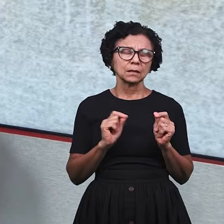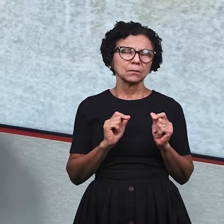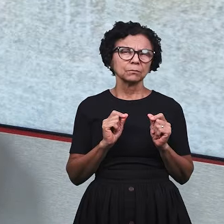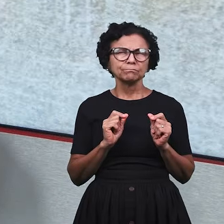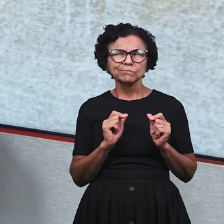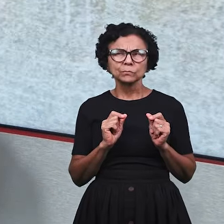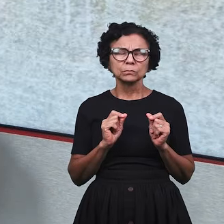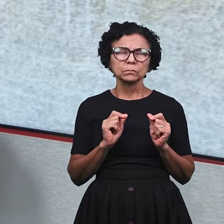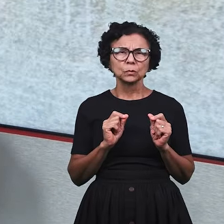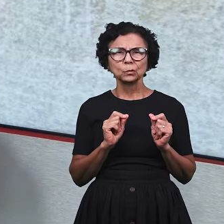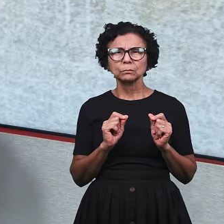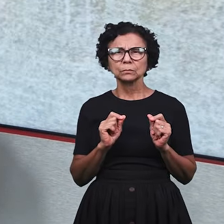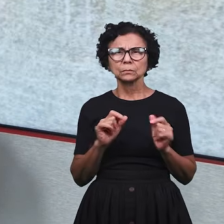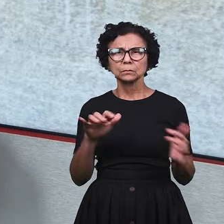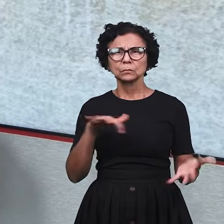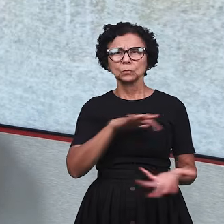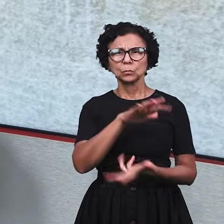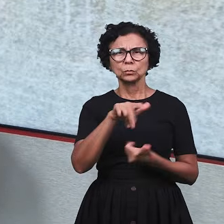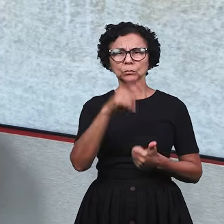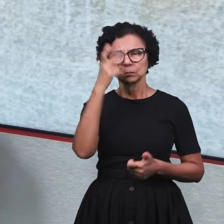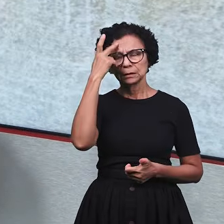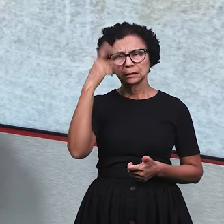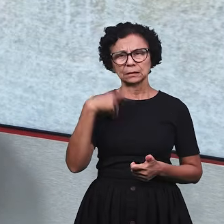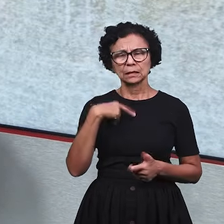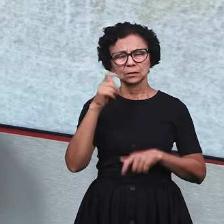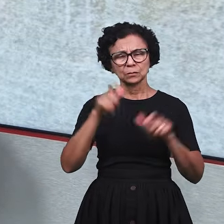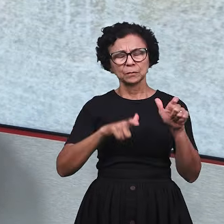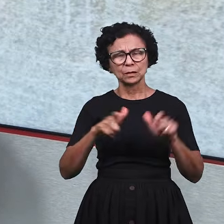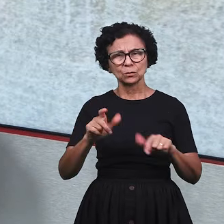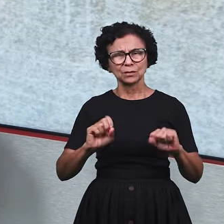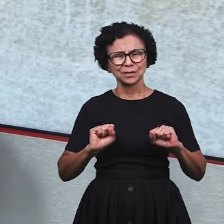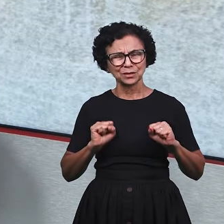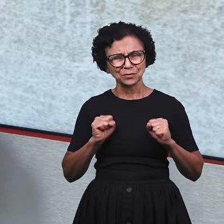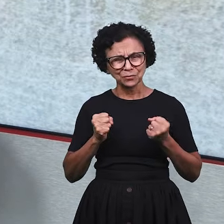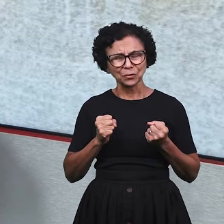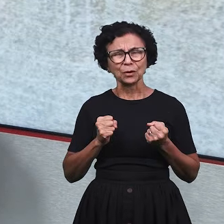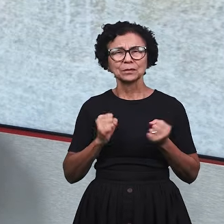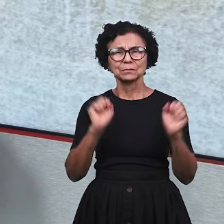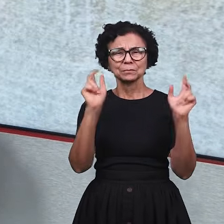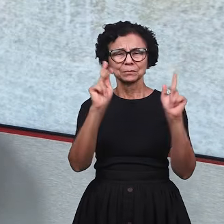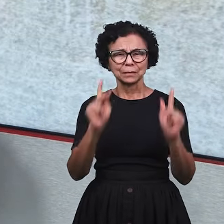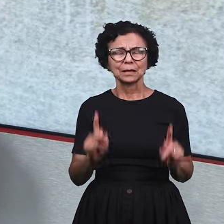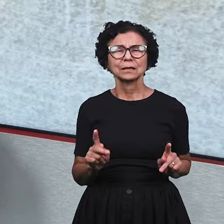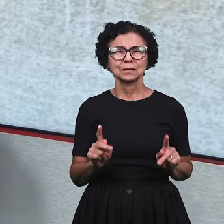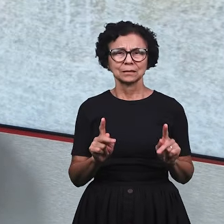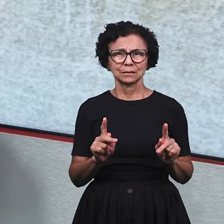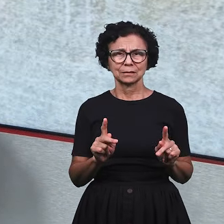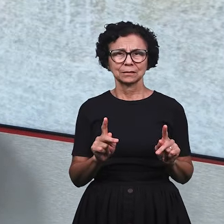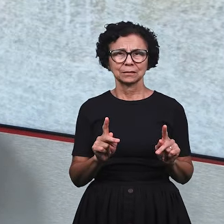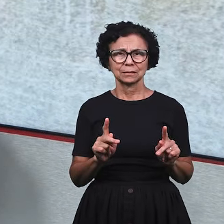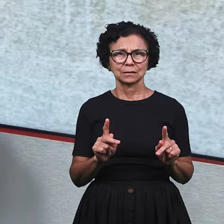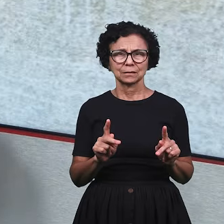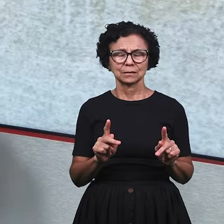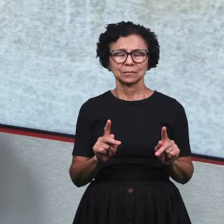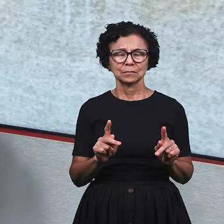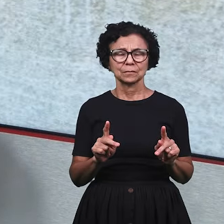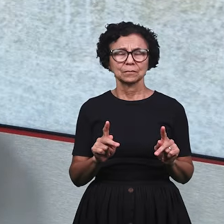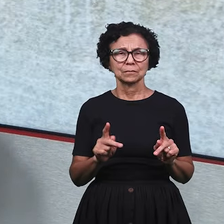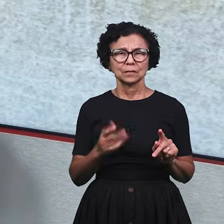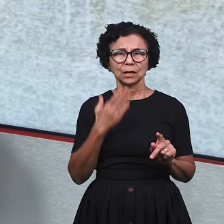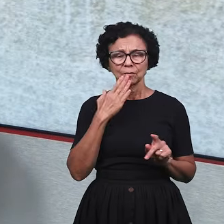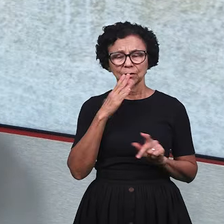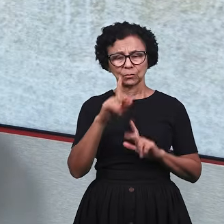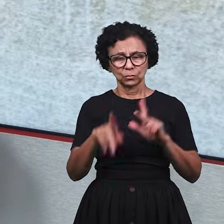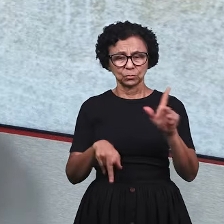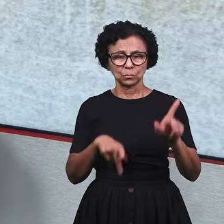faz assim tantos esforços no mundo para promover a paz entre os povos. Apesar de todos os esforços para